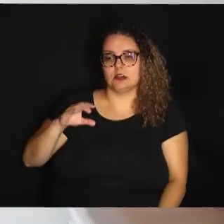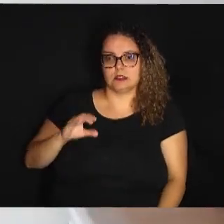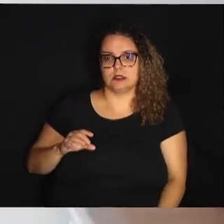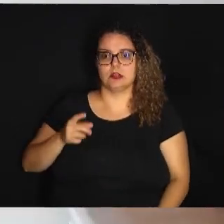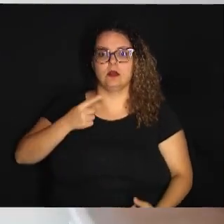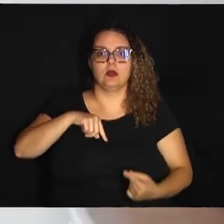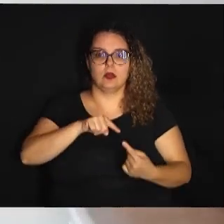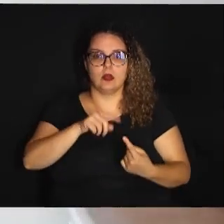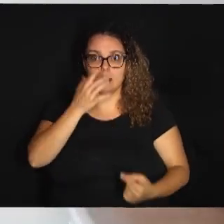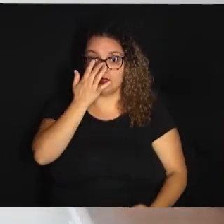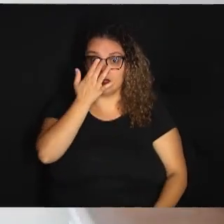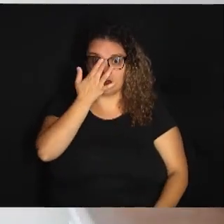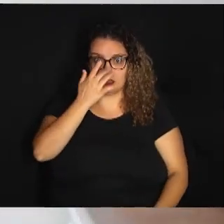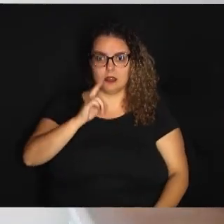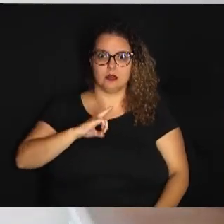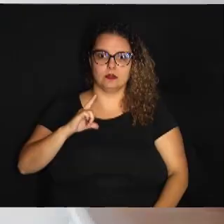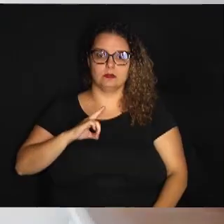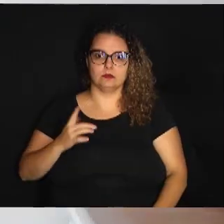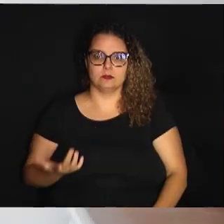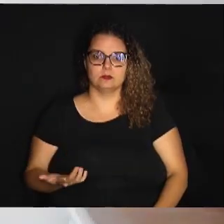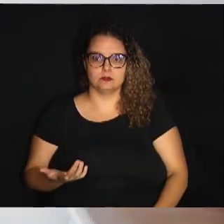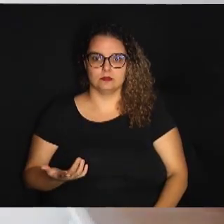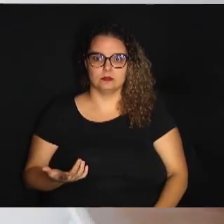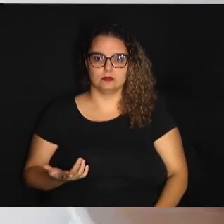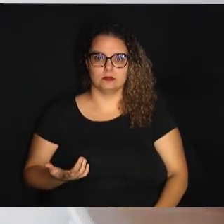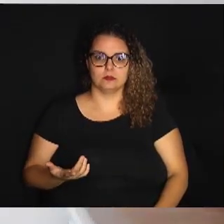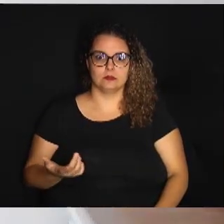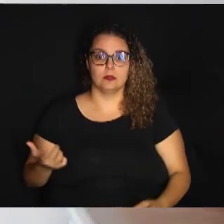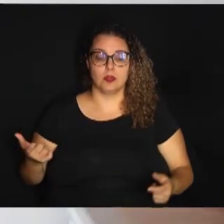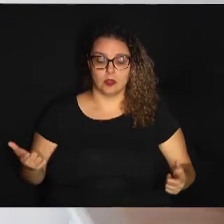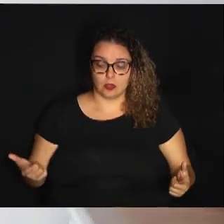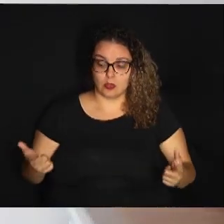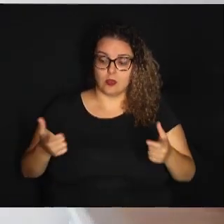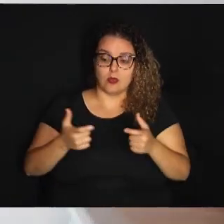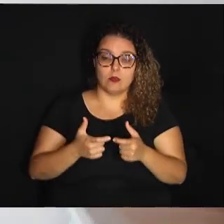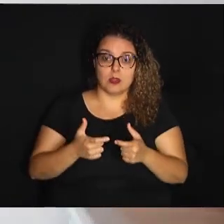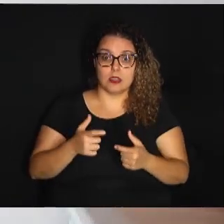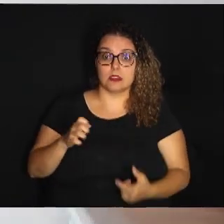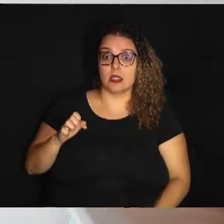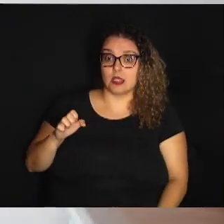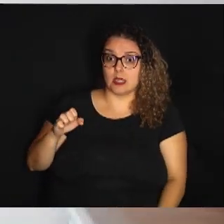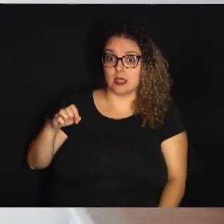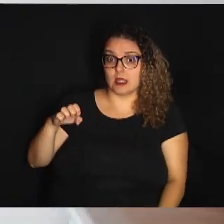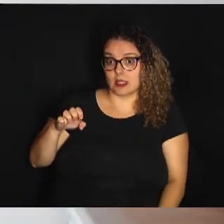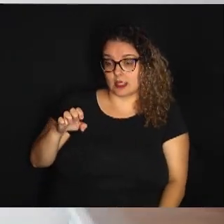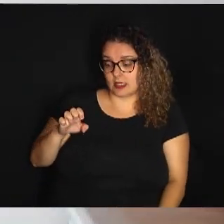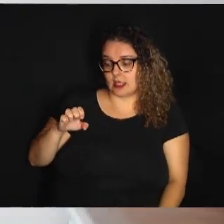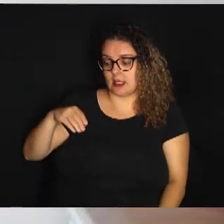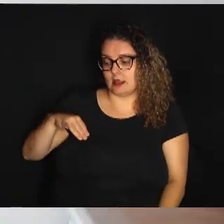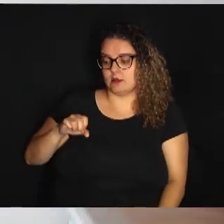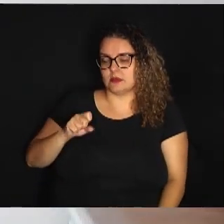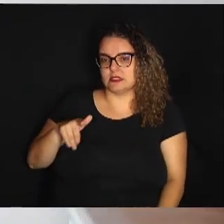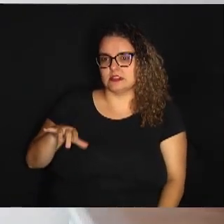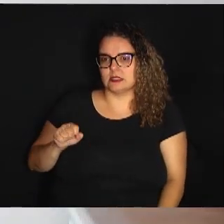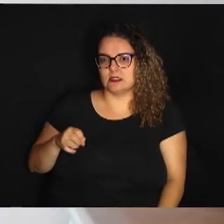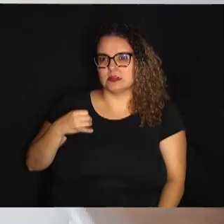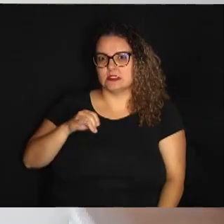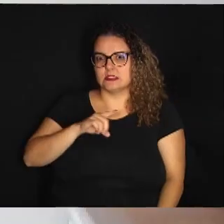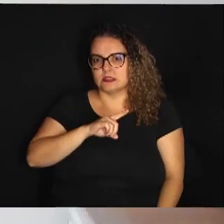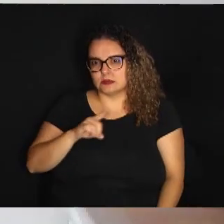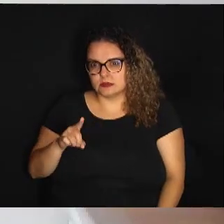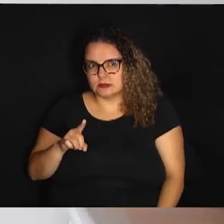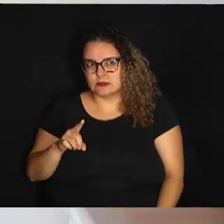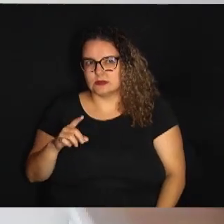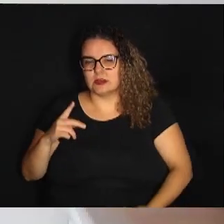dessa NDC, com o objetivo de você ter uma redução das emissões, né, que para o Brasil, se não me